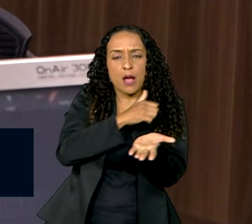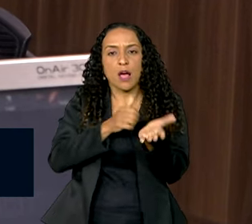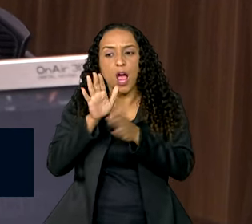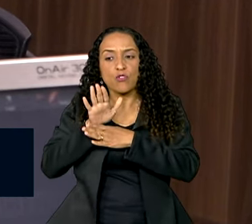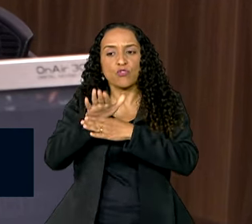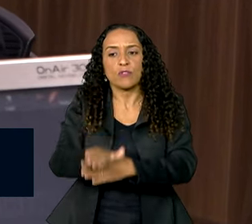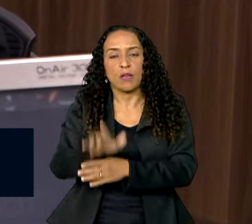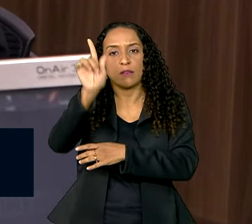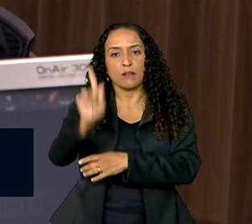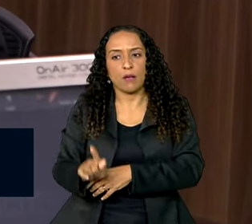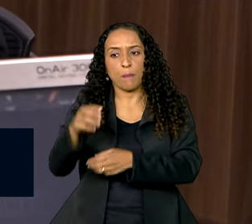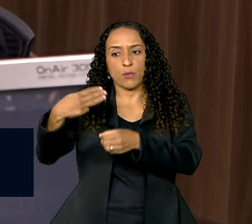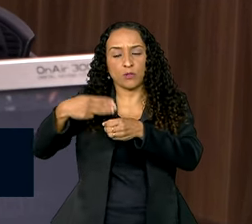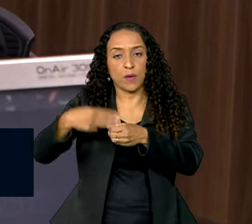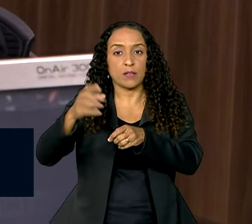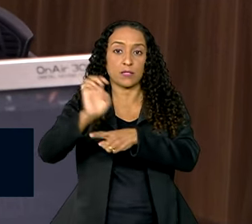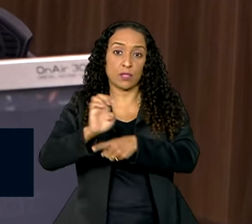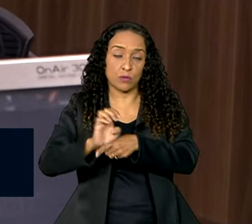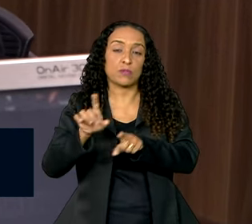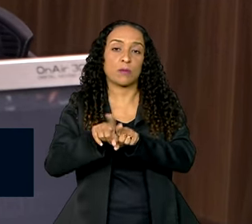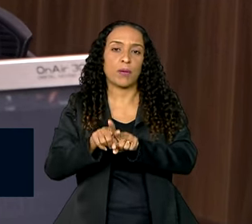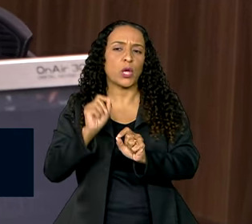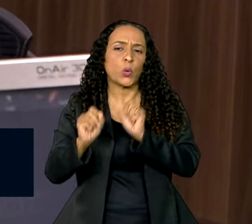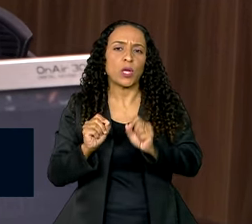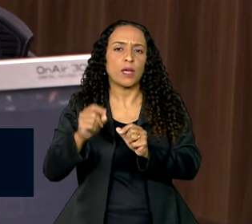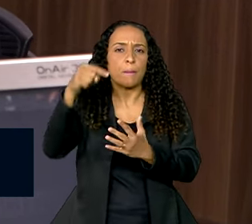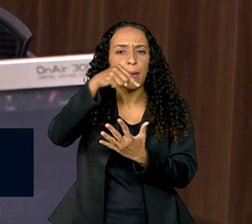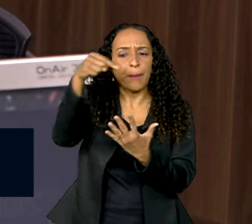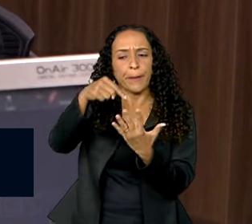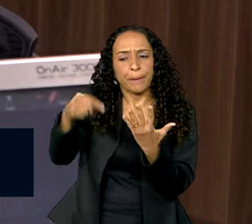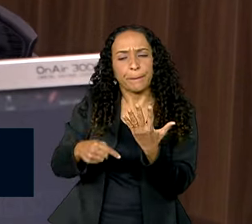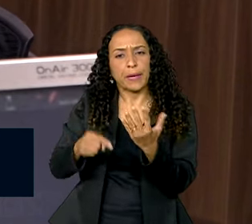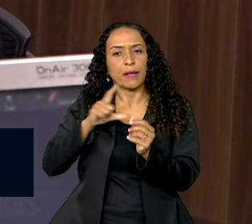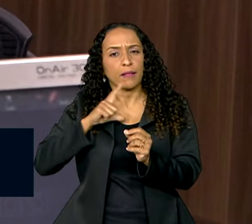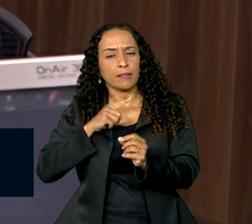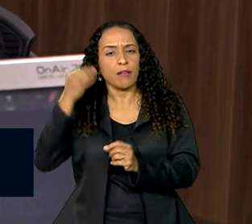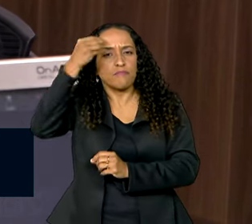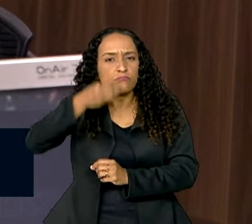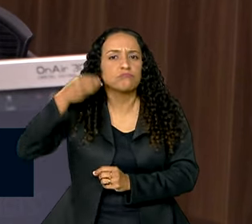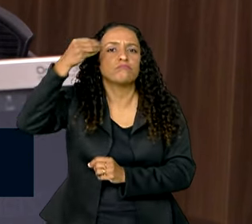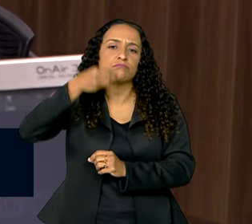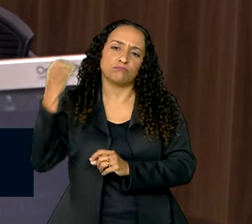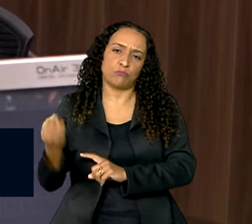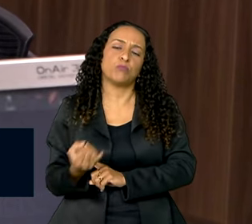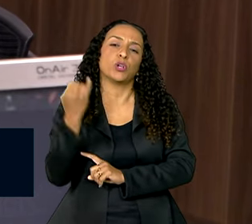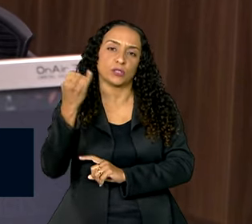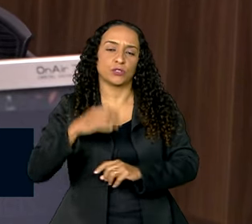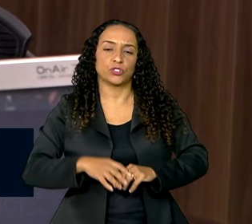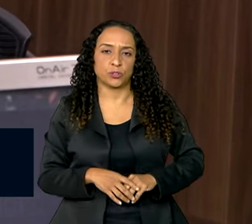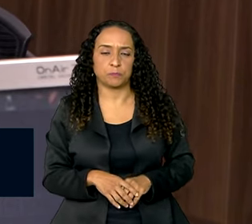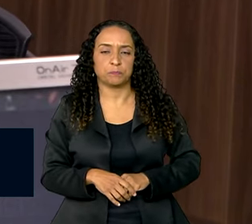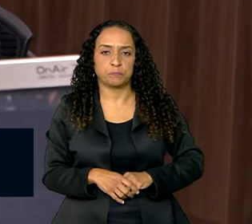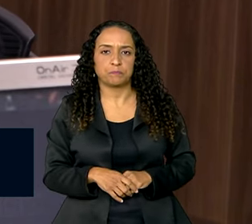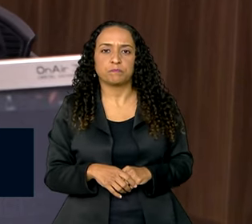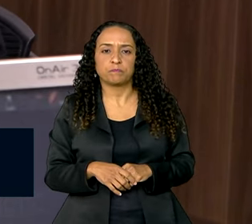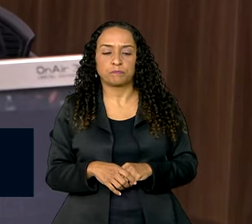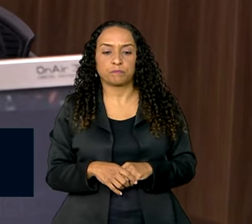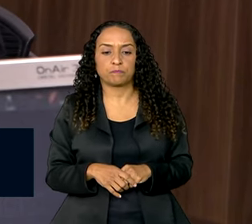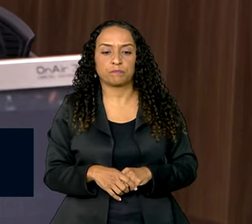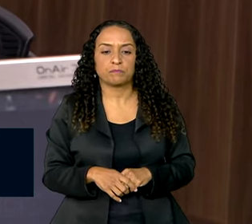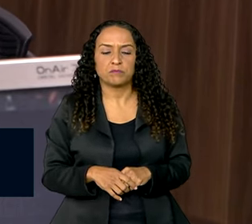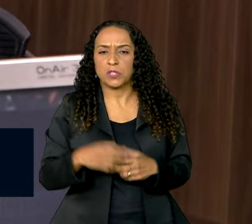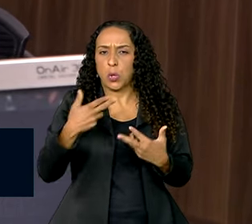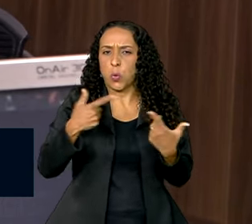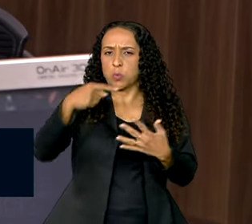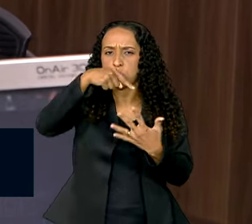gestor municipal e o gestor estadual naqueles pontos em que a expertise é importante e fundamental. Tratamento de pontos